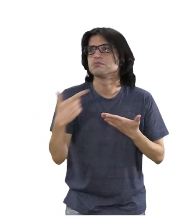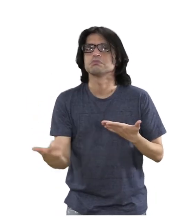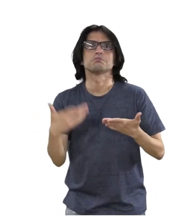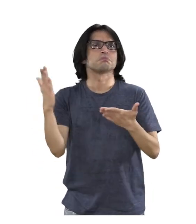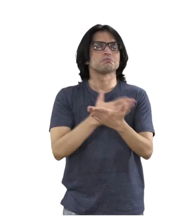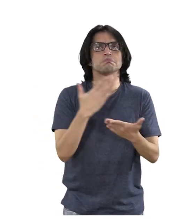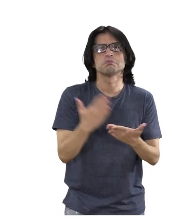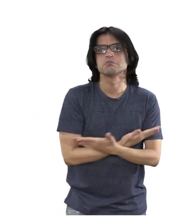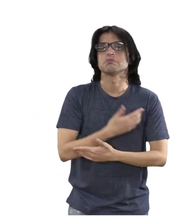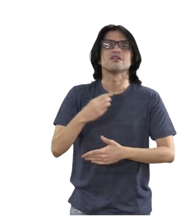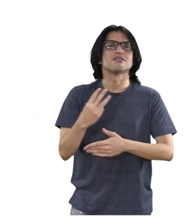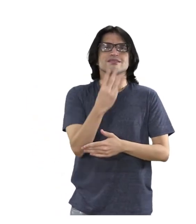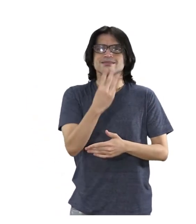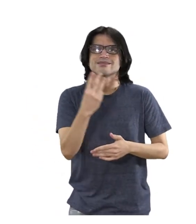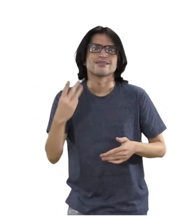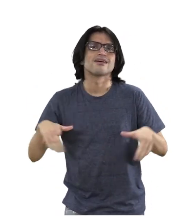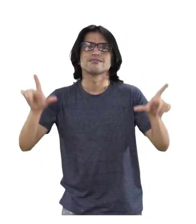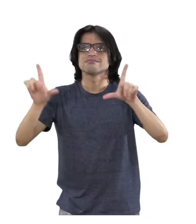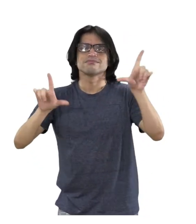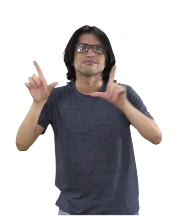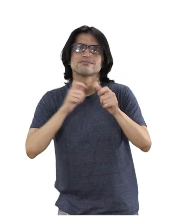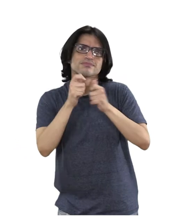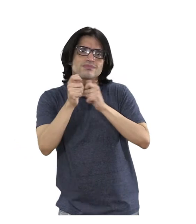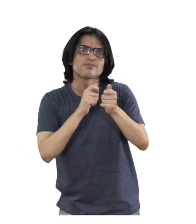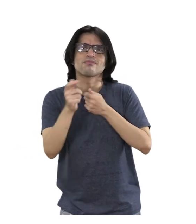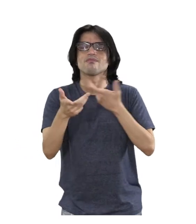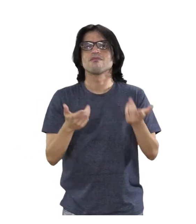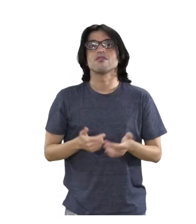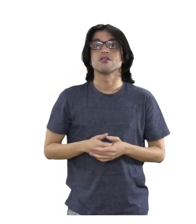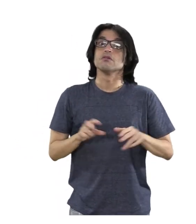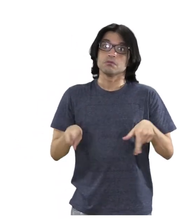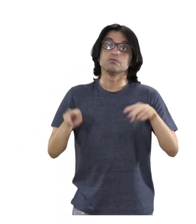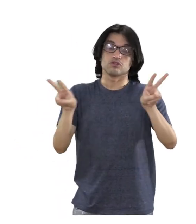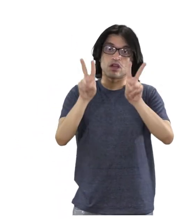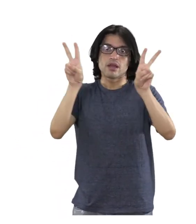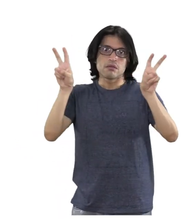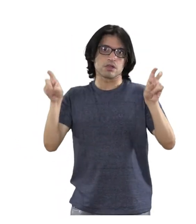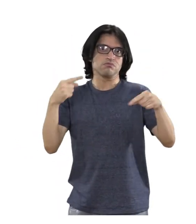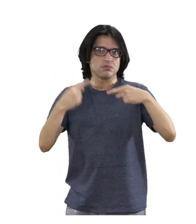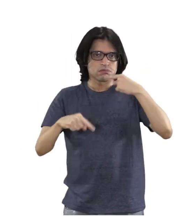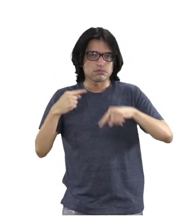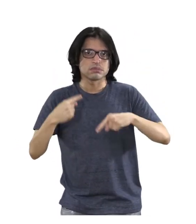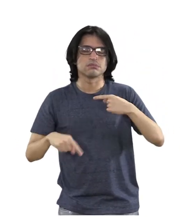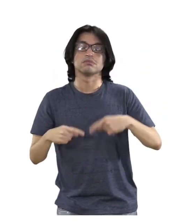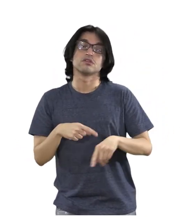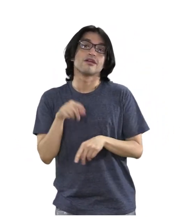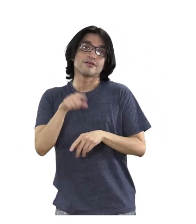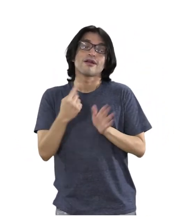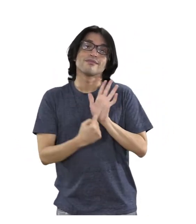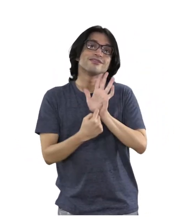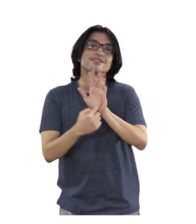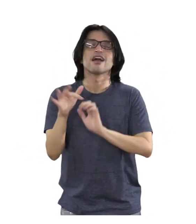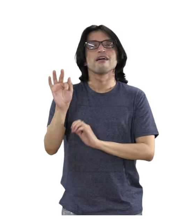da internet e pode ter temas polêmicos em que são apresentados fatos, dados estatísticos e discursos